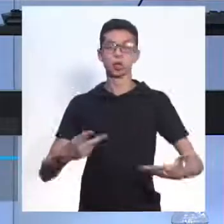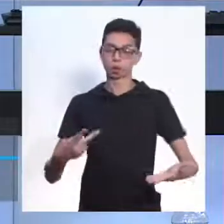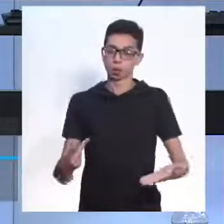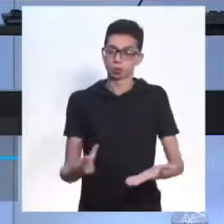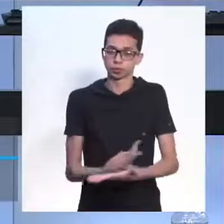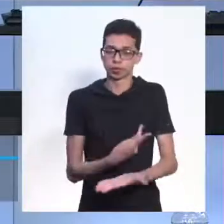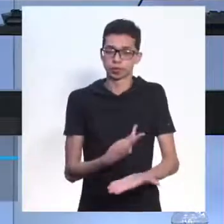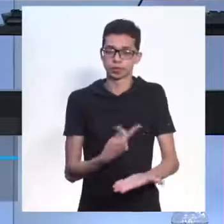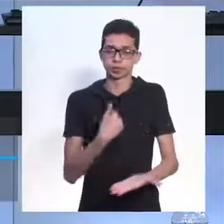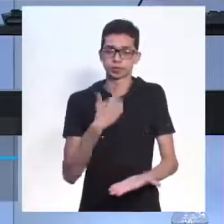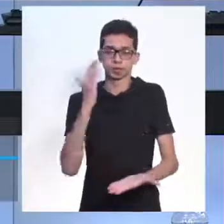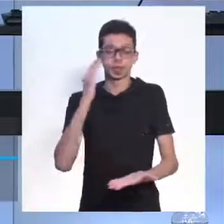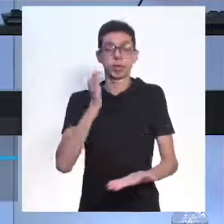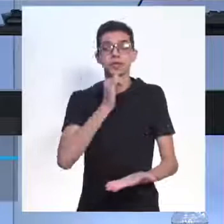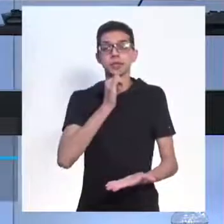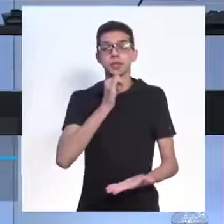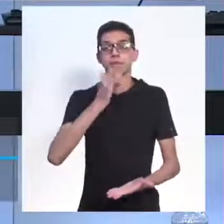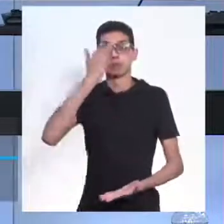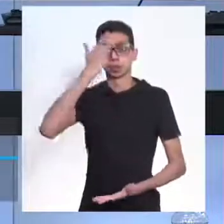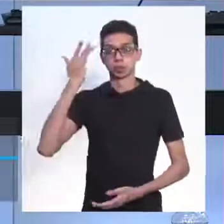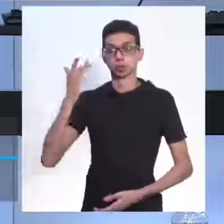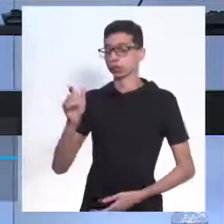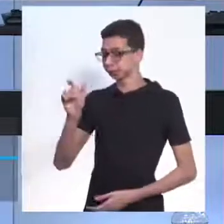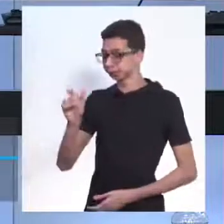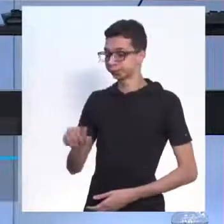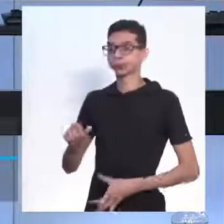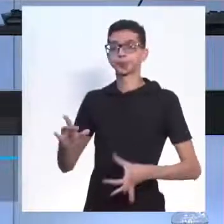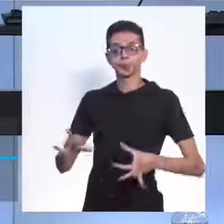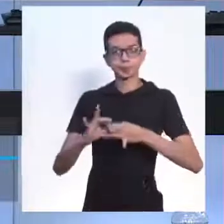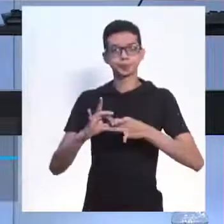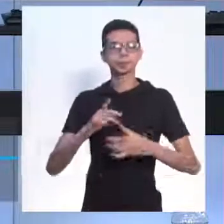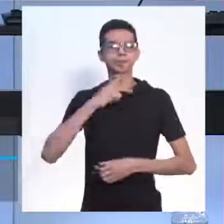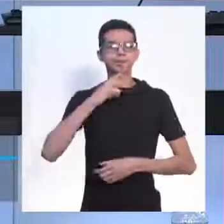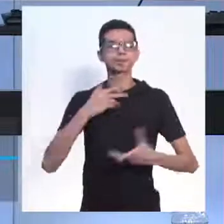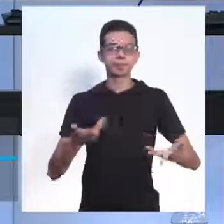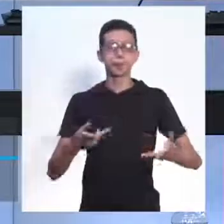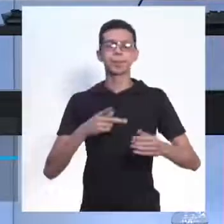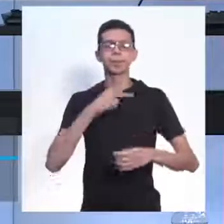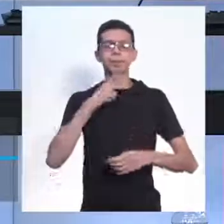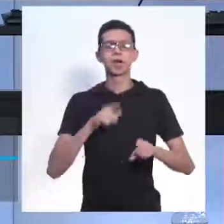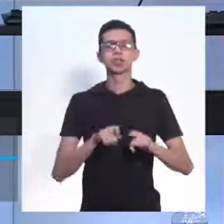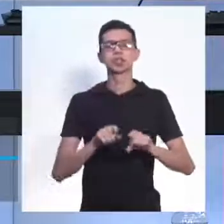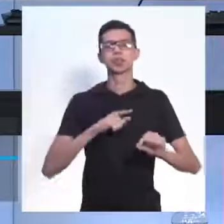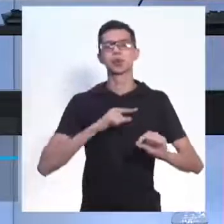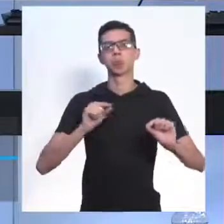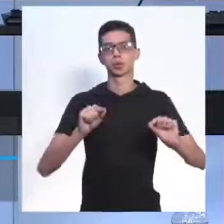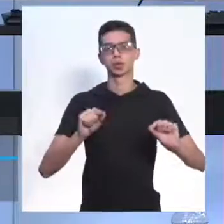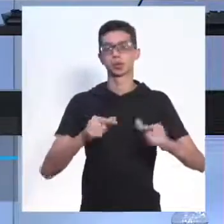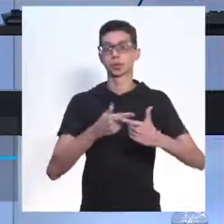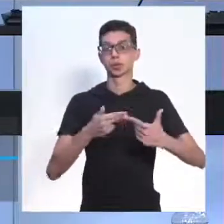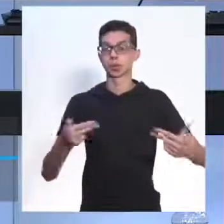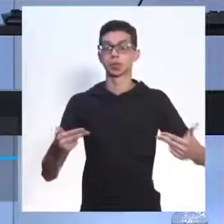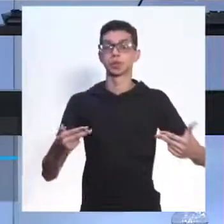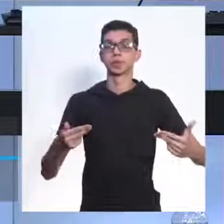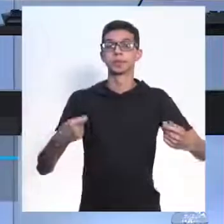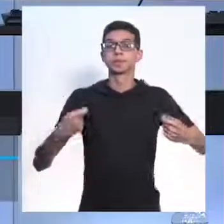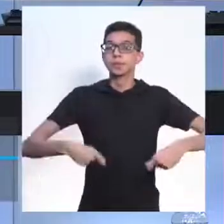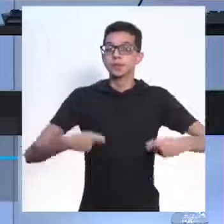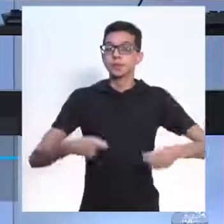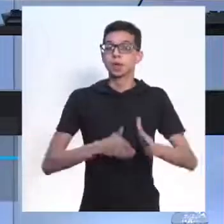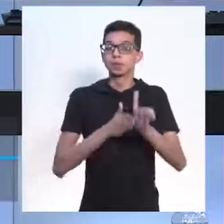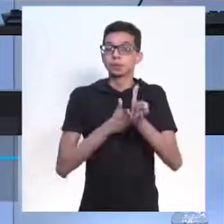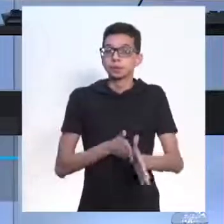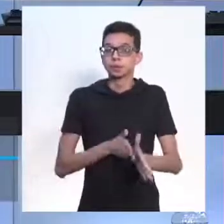dessa maneira o candidato está vinculado ao partido e o partido possui um conjunto de princípios que precisam ser